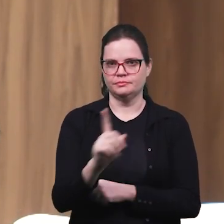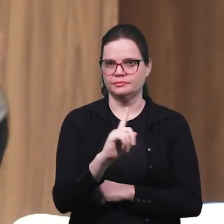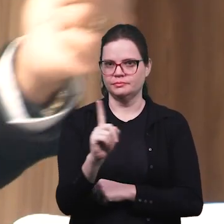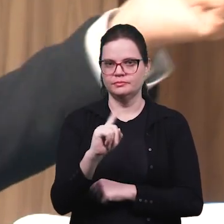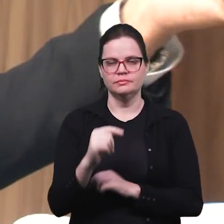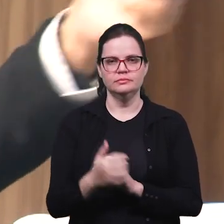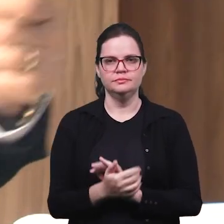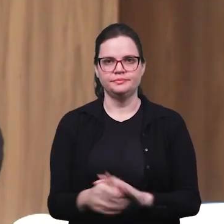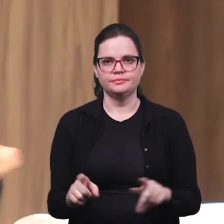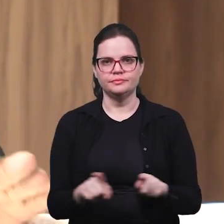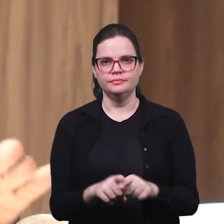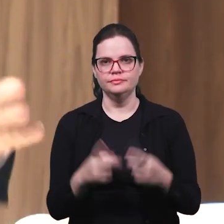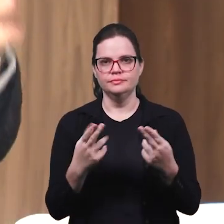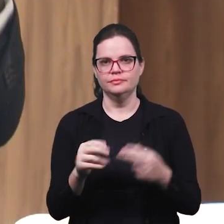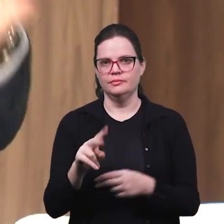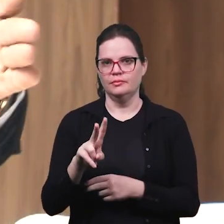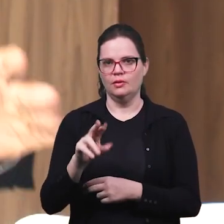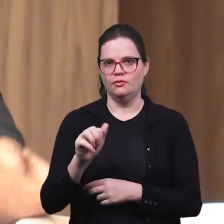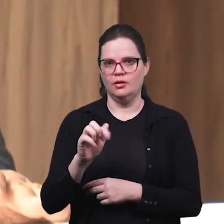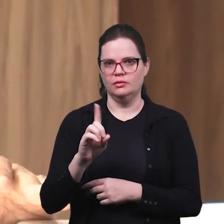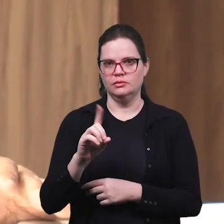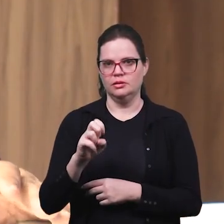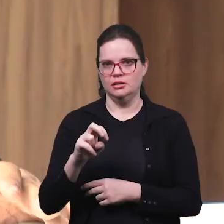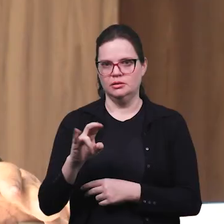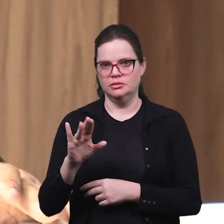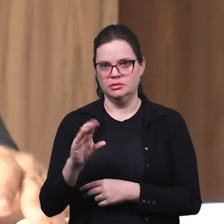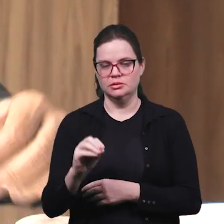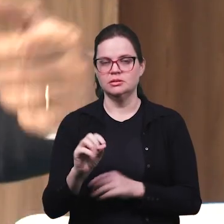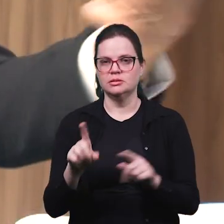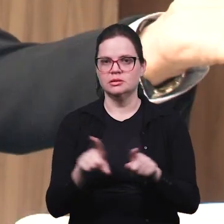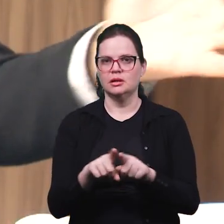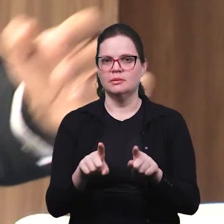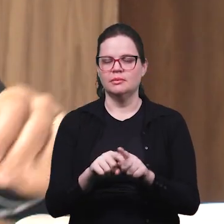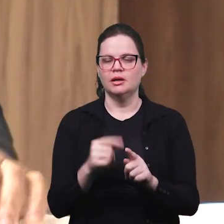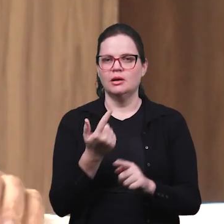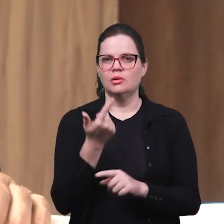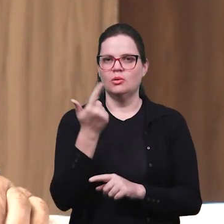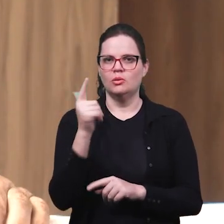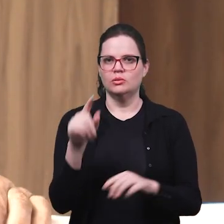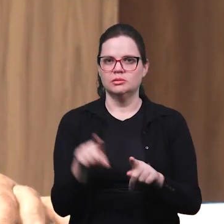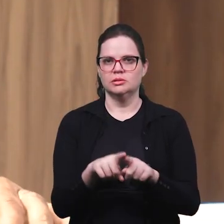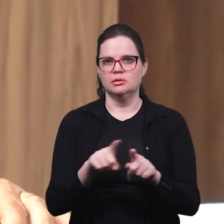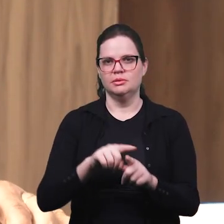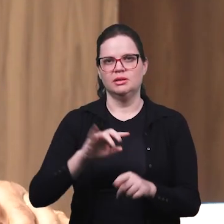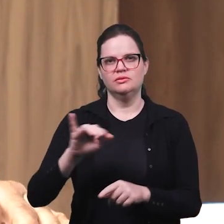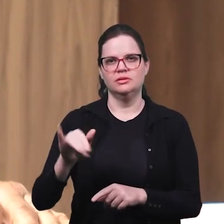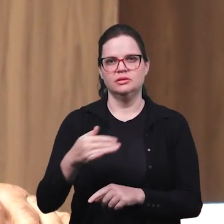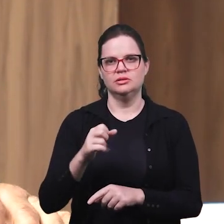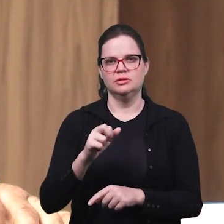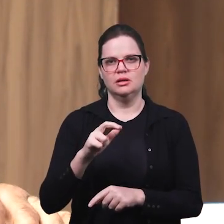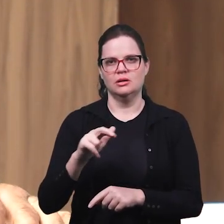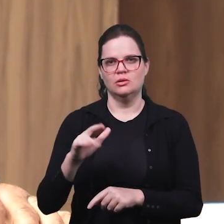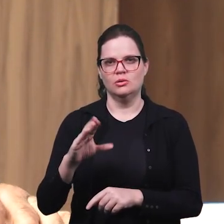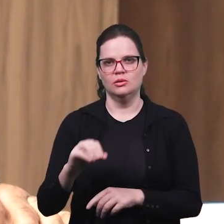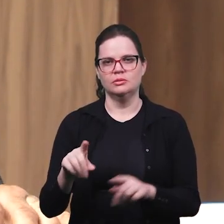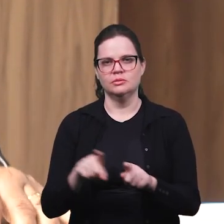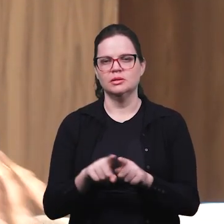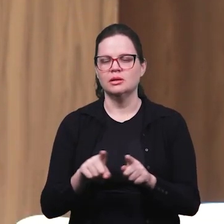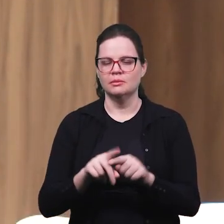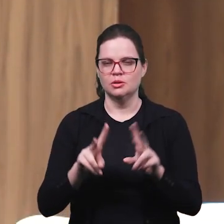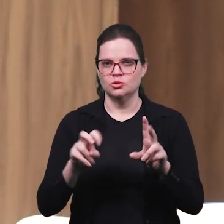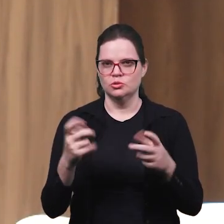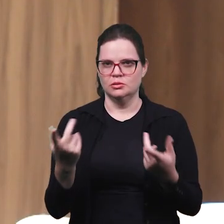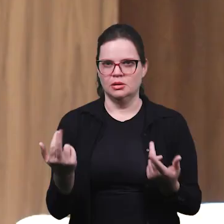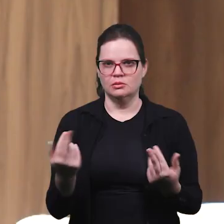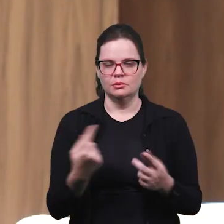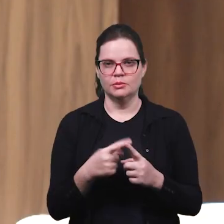desses, até mesmo quando falam dos valdenses, a Bíblia, como teve aqueles outros, né? Jerônimo, teve outros que trabalharam nesse assunto,